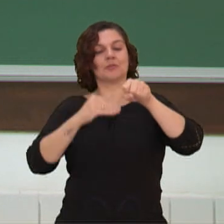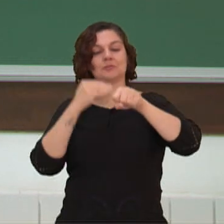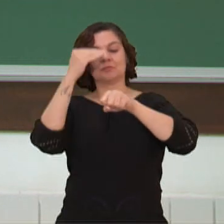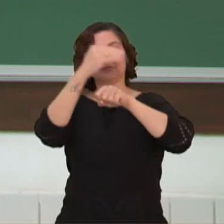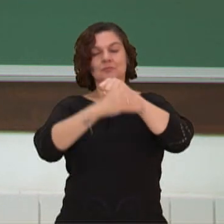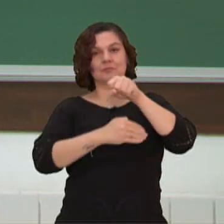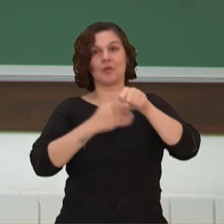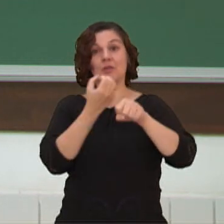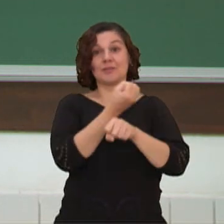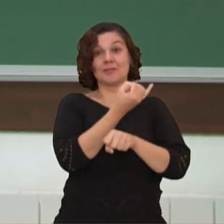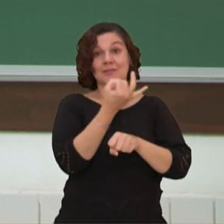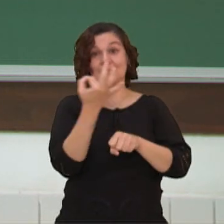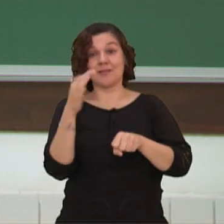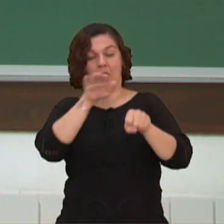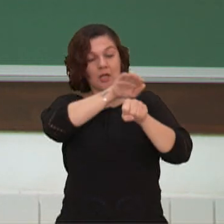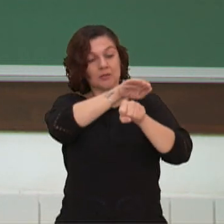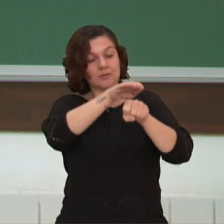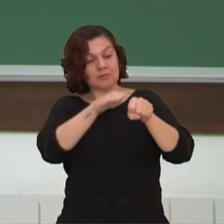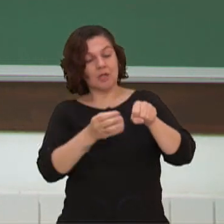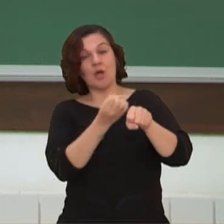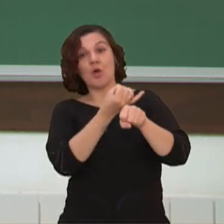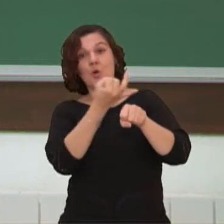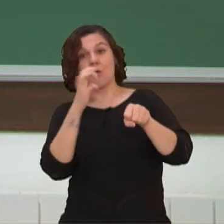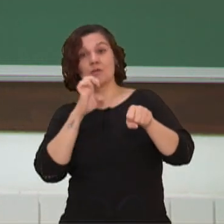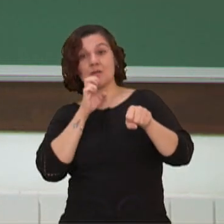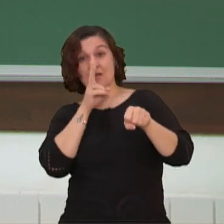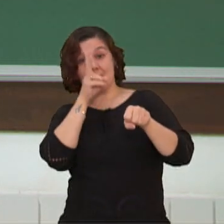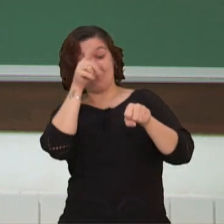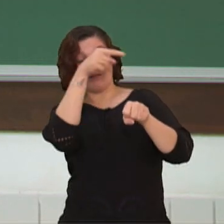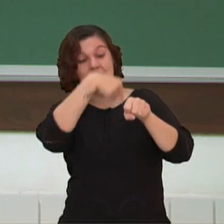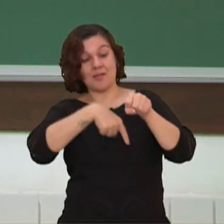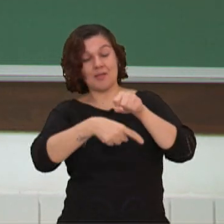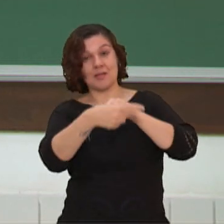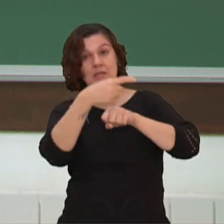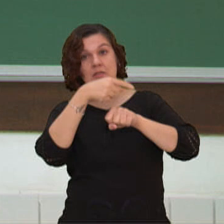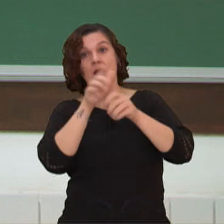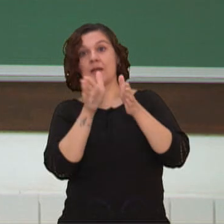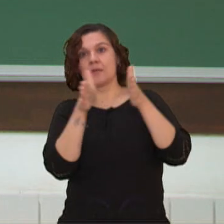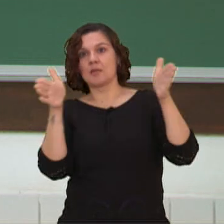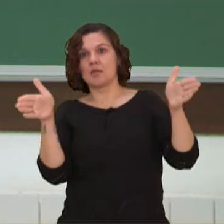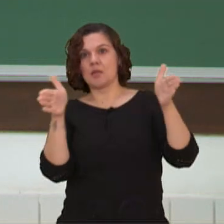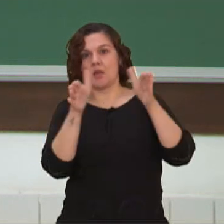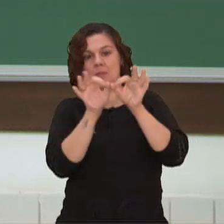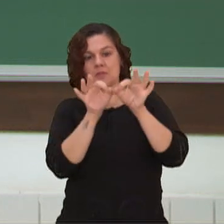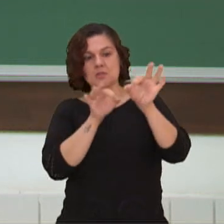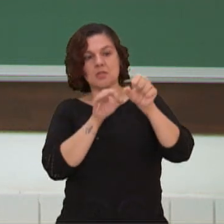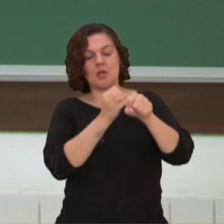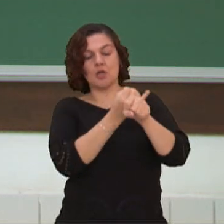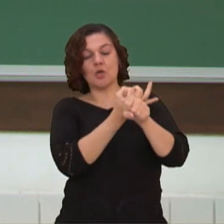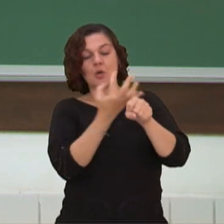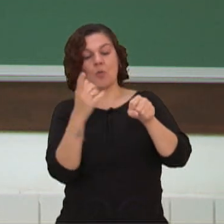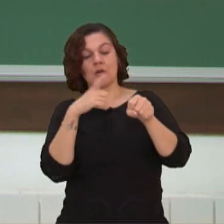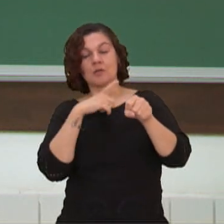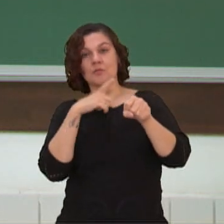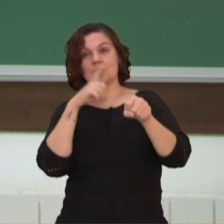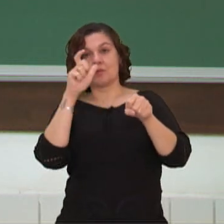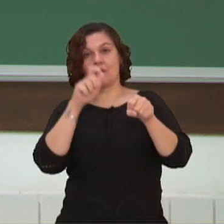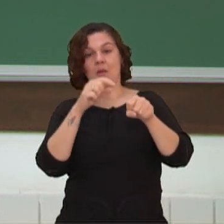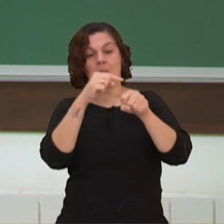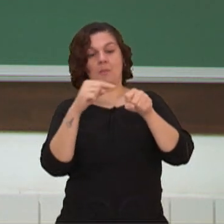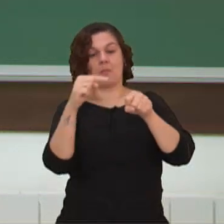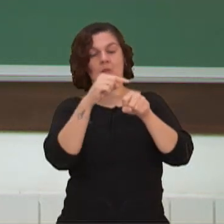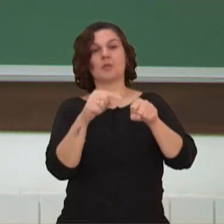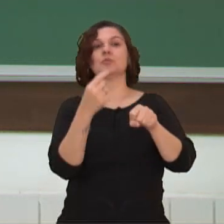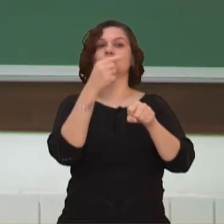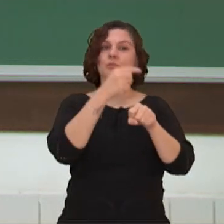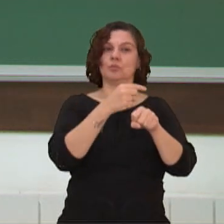Cada nível com a sua quantidade de energia, e essa quantidade de energia e o tamanho é o que define quantos elétrons cabem.